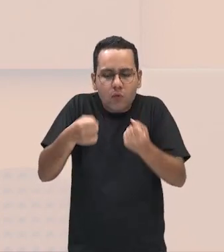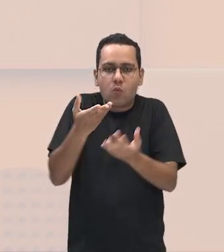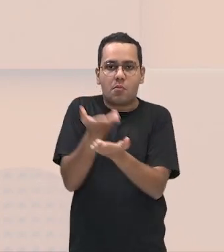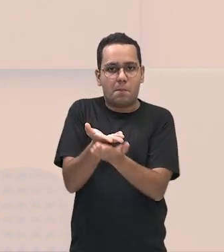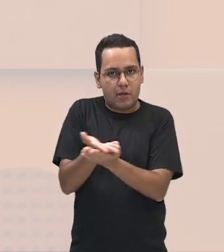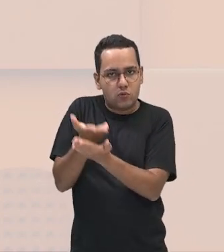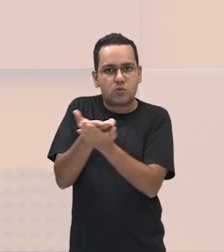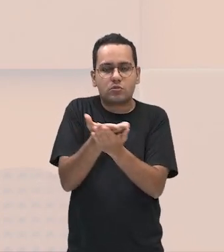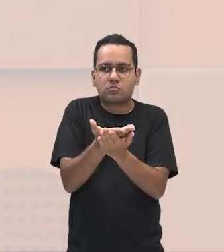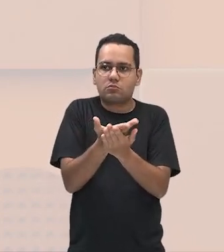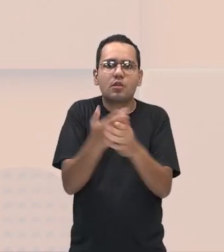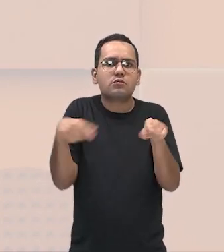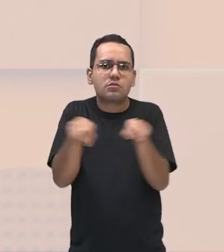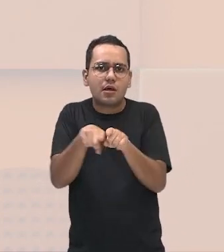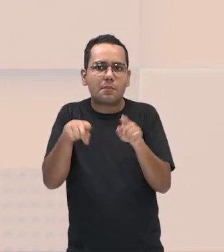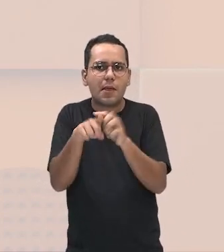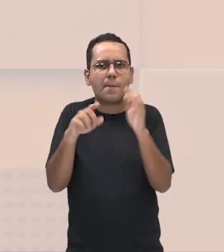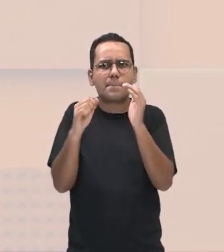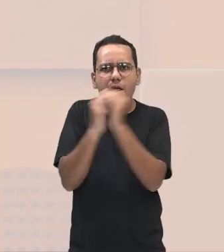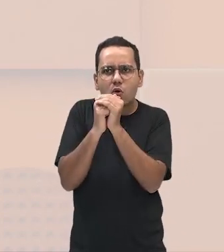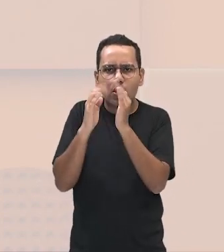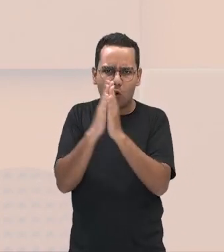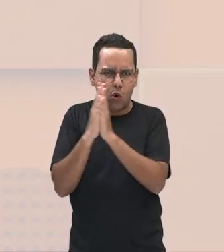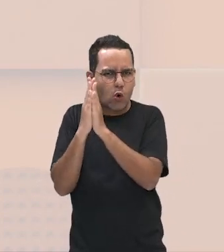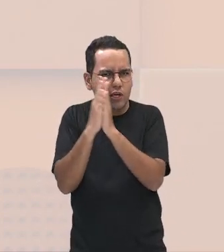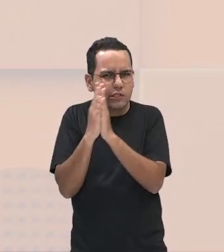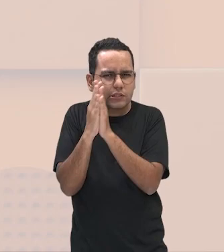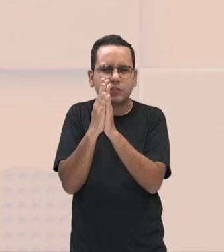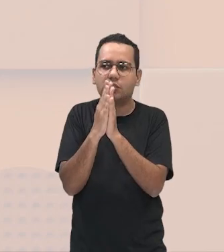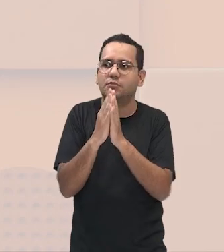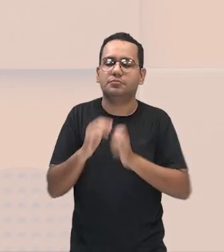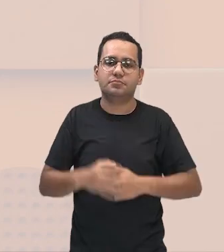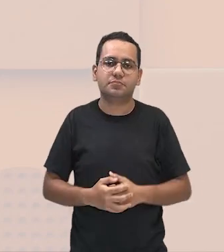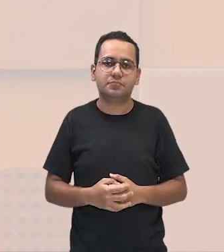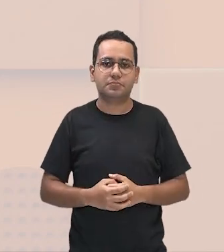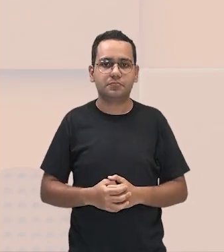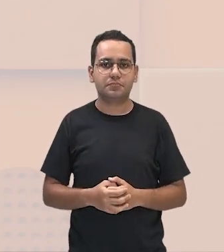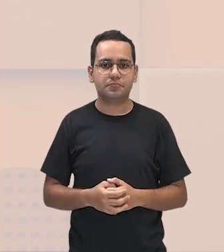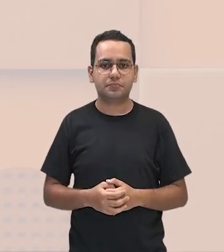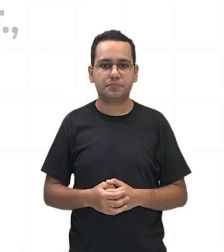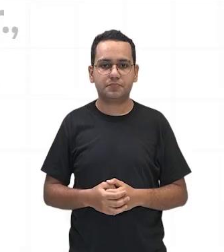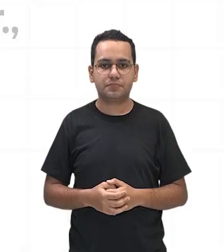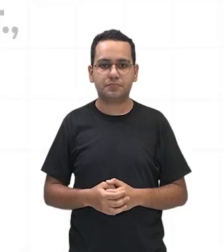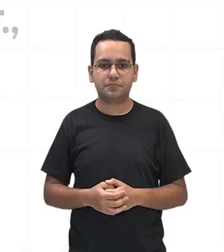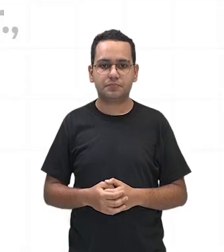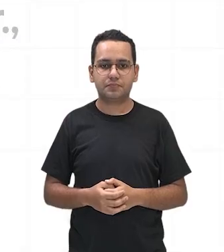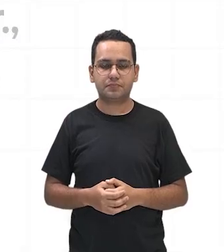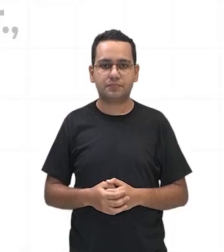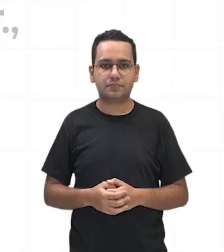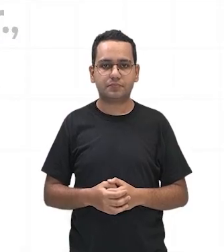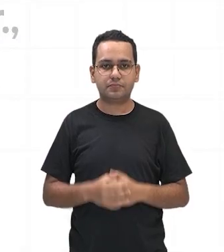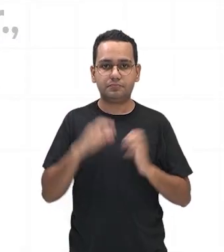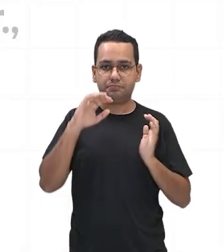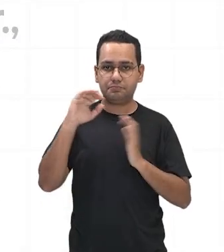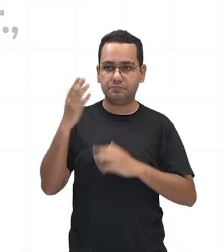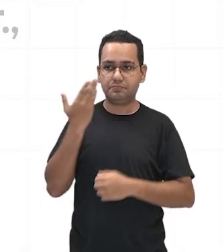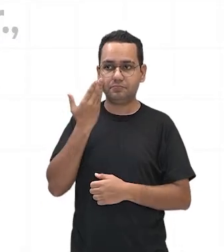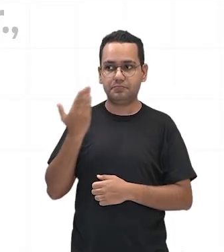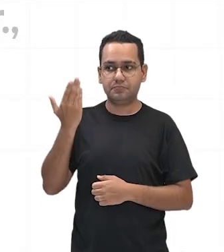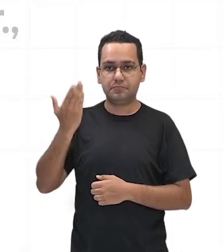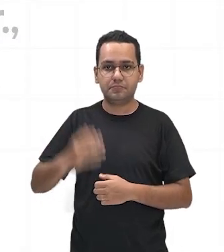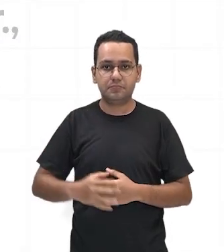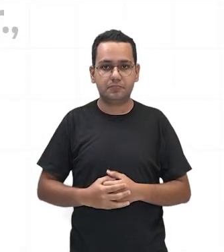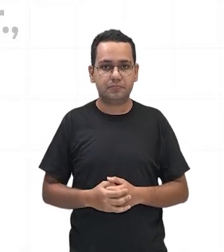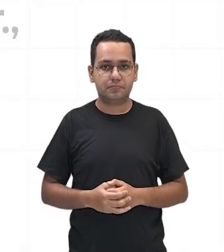para a oração, mas também para exercitar o quê? Os estudos, ok? Acompanha ali comigo, então, olha só, vamos falar um pouco